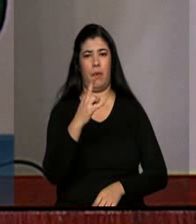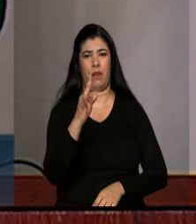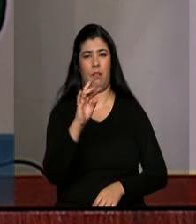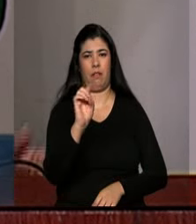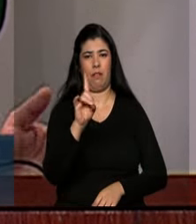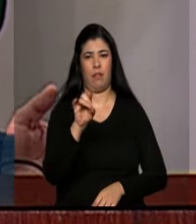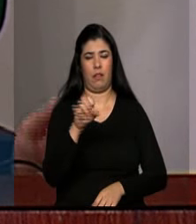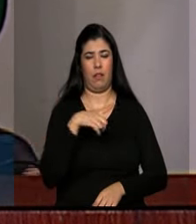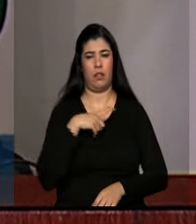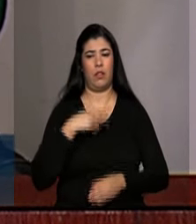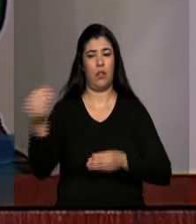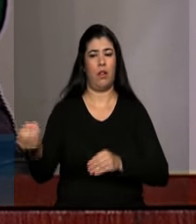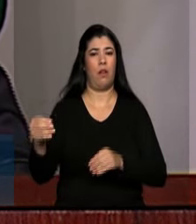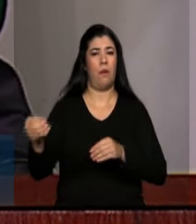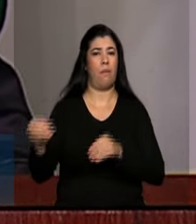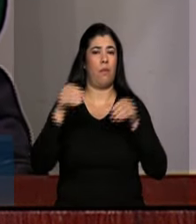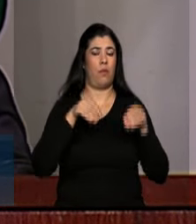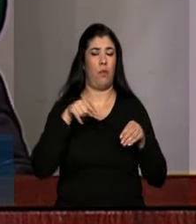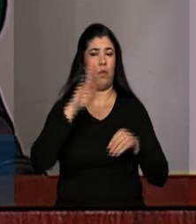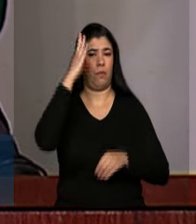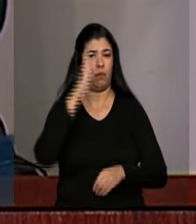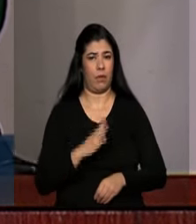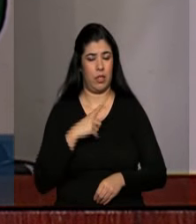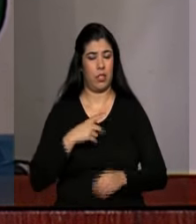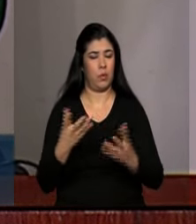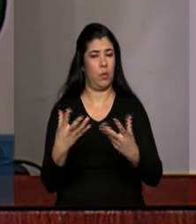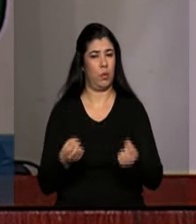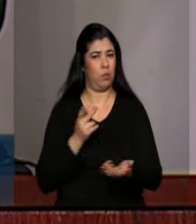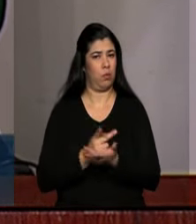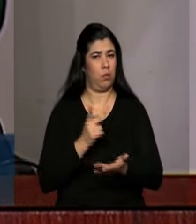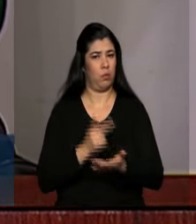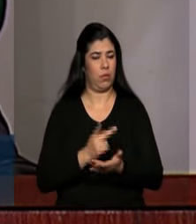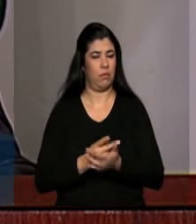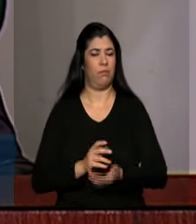que o acolheu de braços abertos e para sempre.